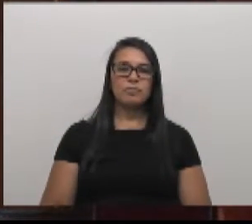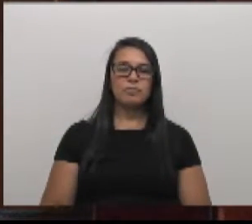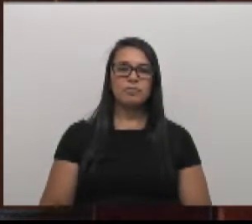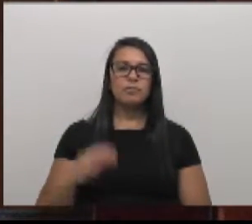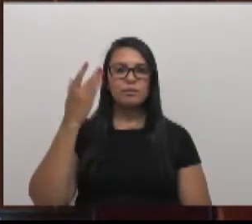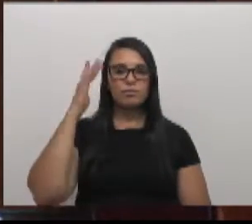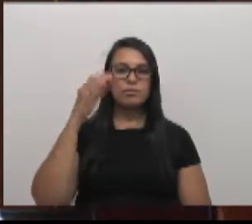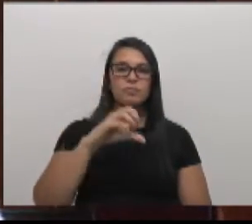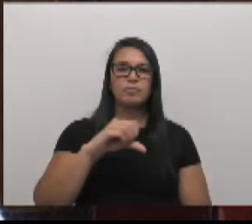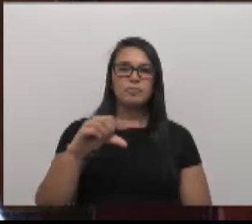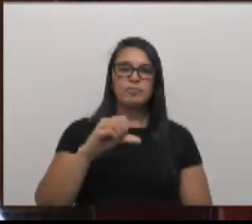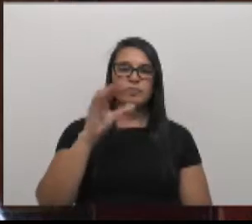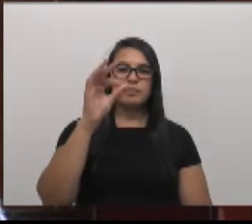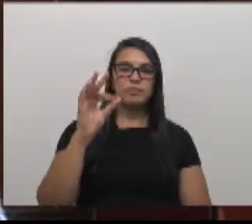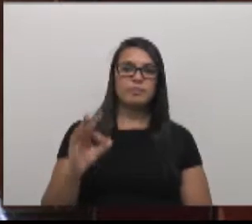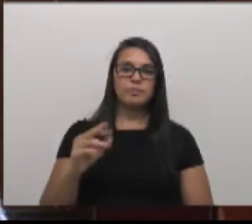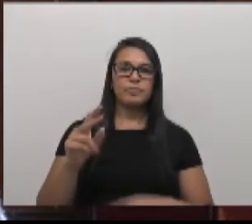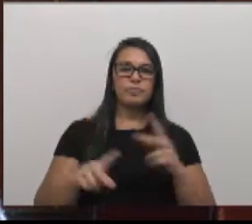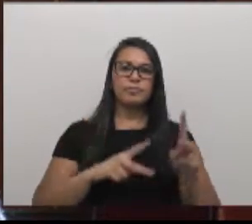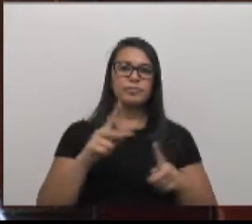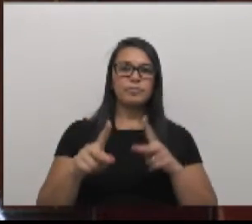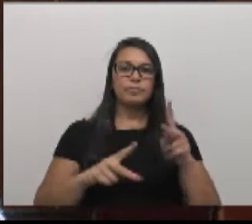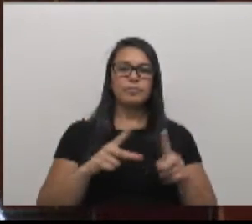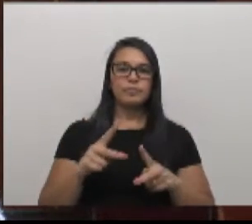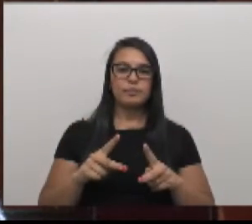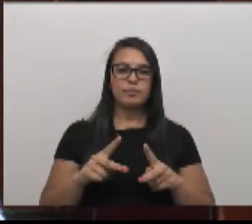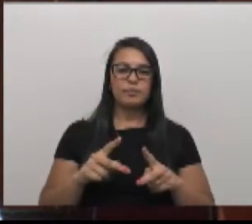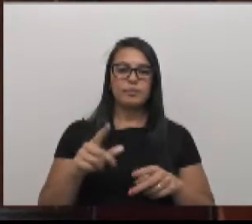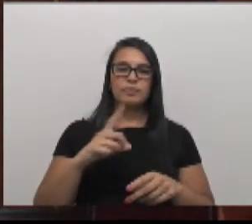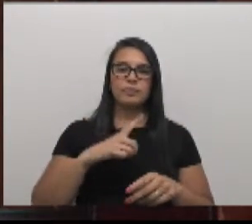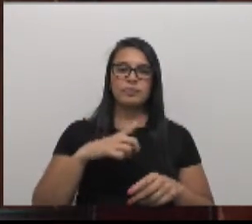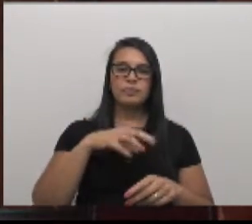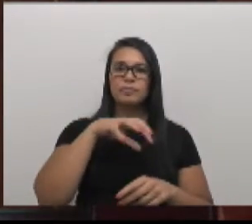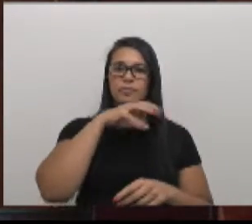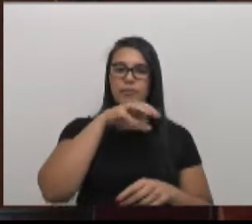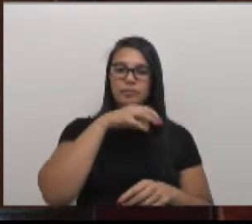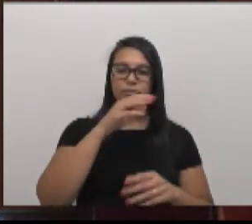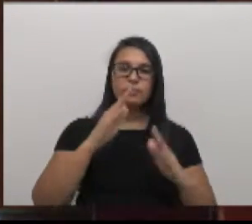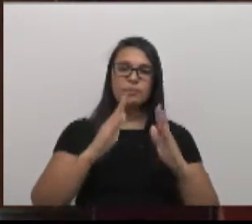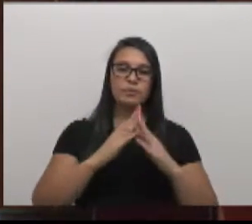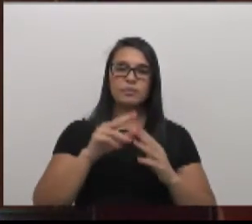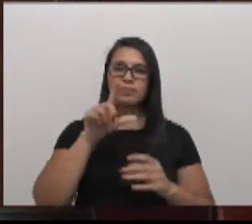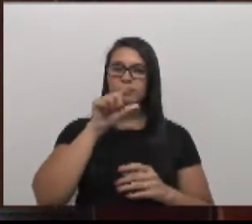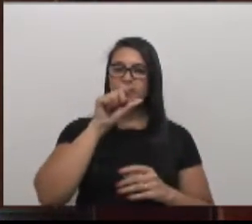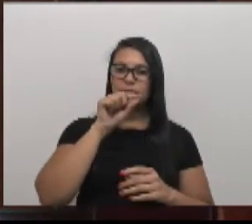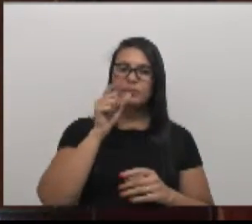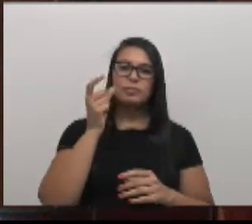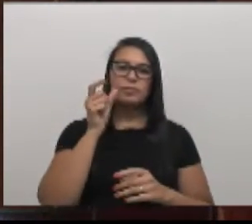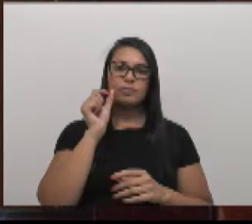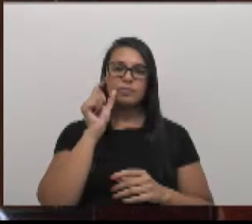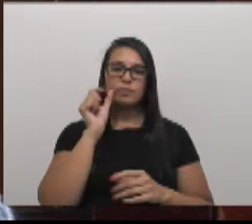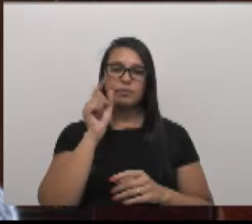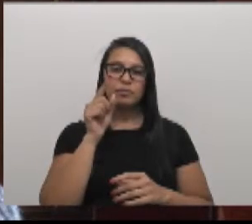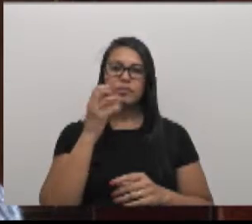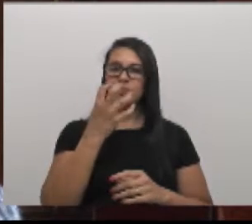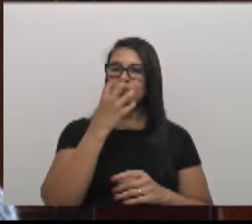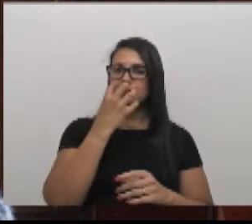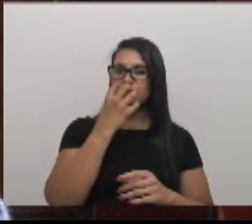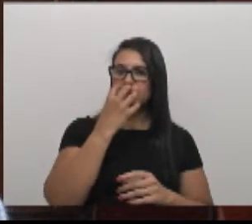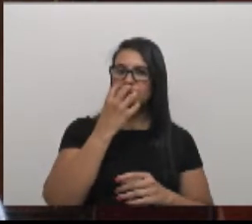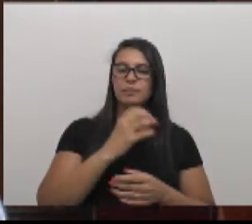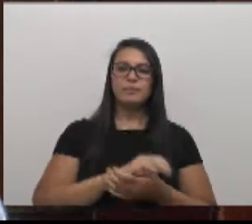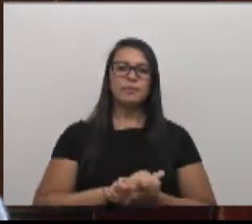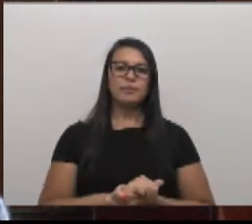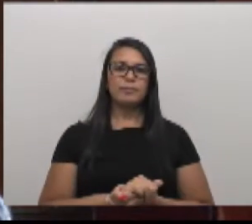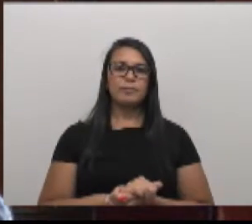% da população tem um bichinho em casa, é um passarinho, um gatinho, é um cachorrinho, né?